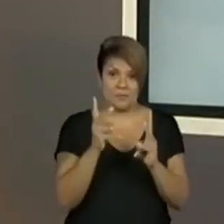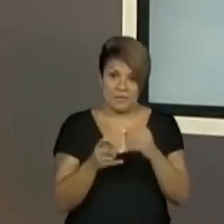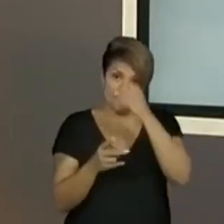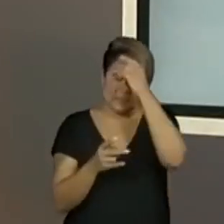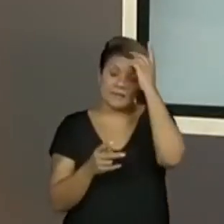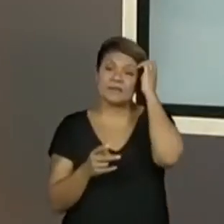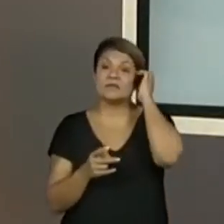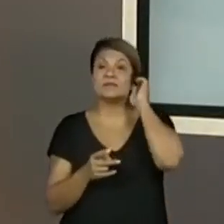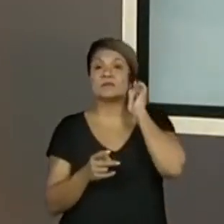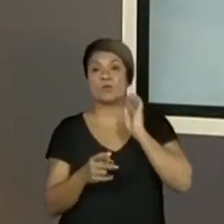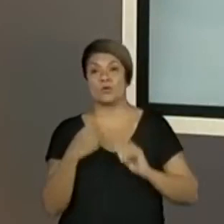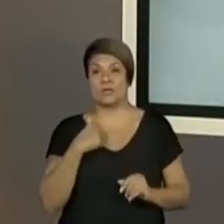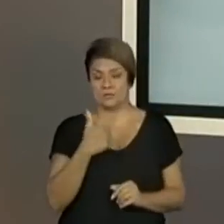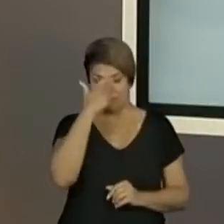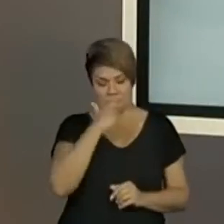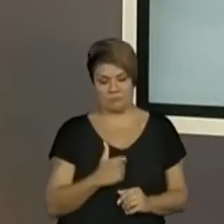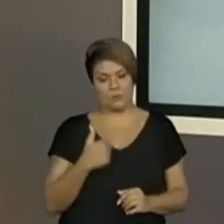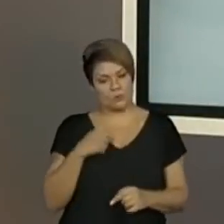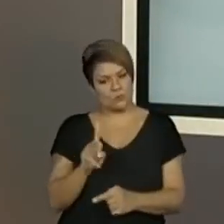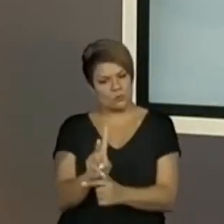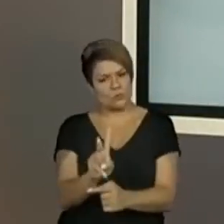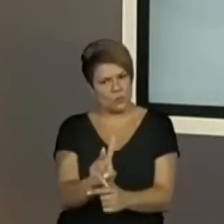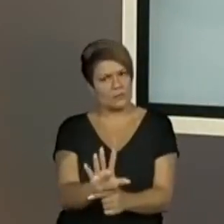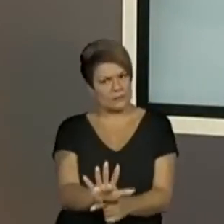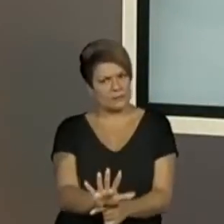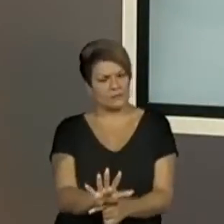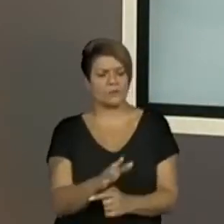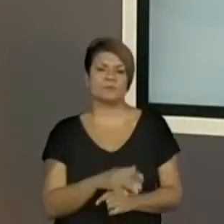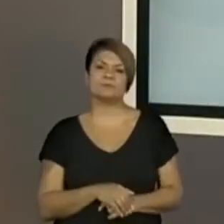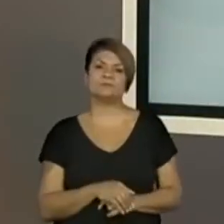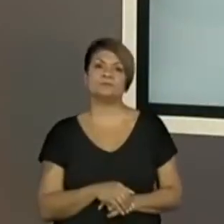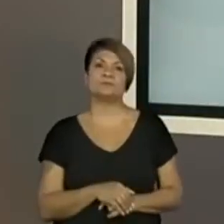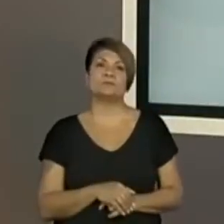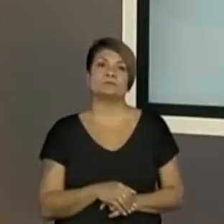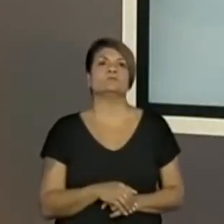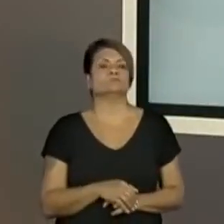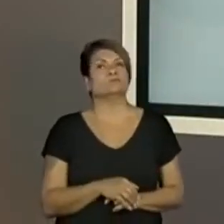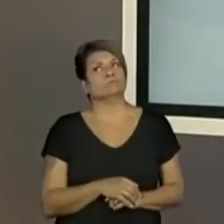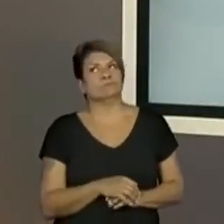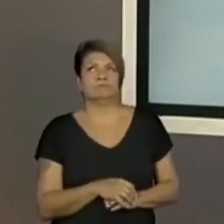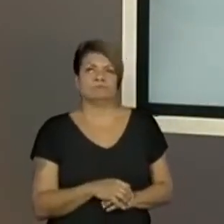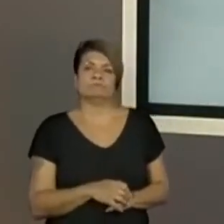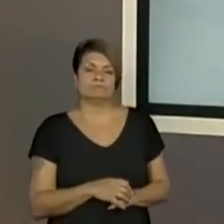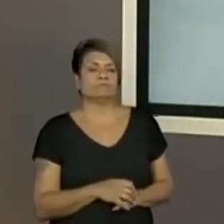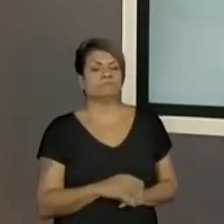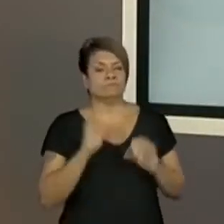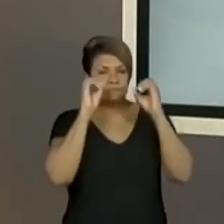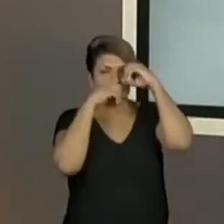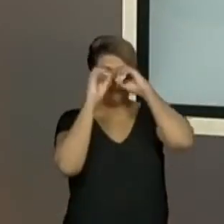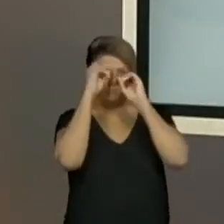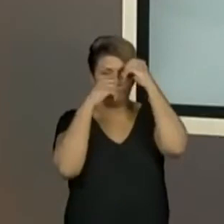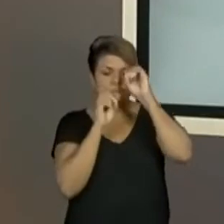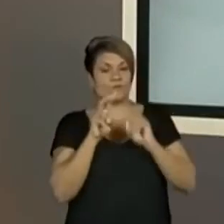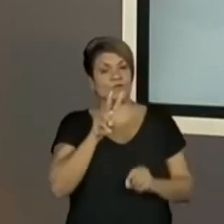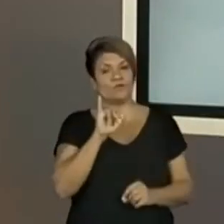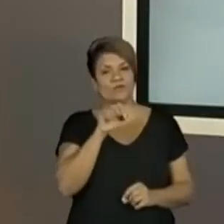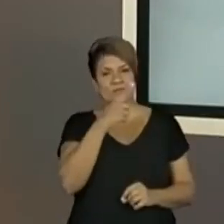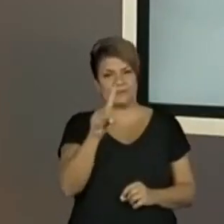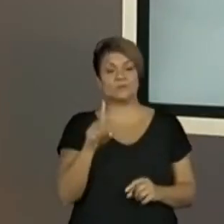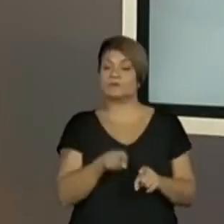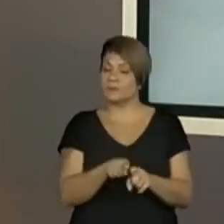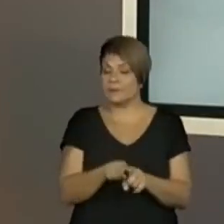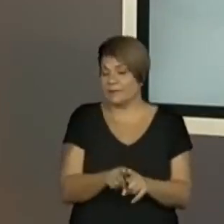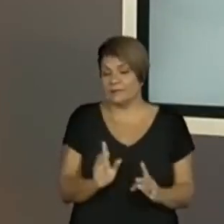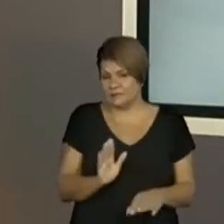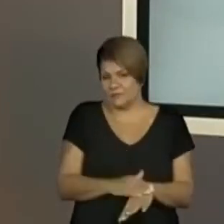ele está fazendo o papel dele de guardião. Né? O vilão também fez o papel. E olha os personagens. Quando a gente vê o título